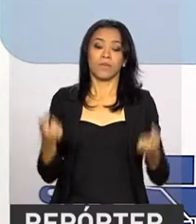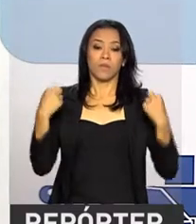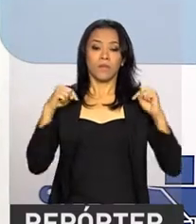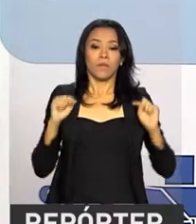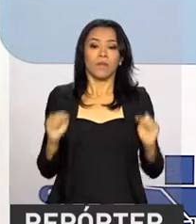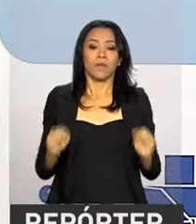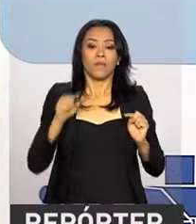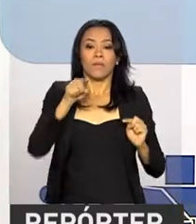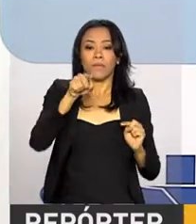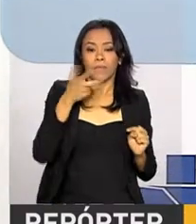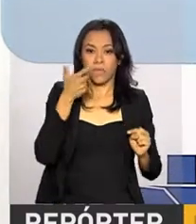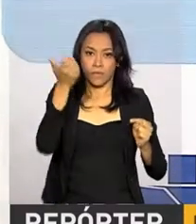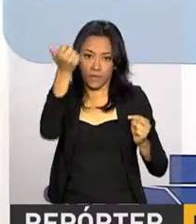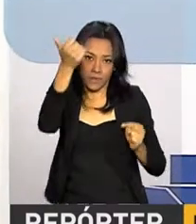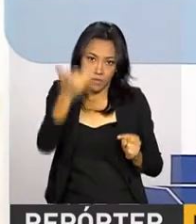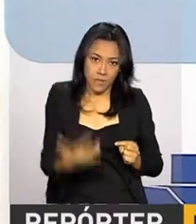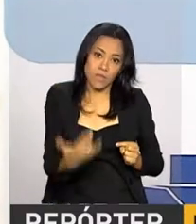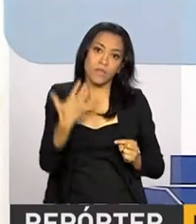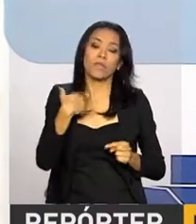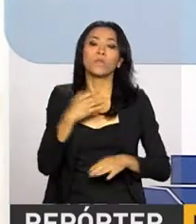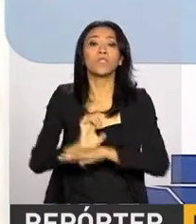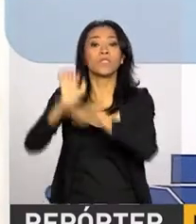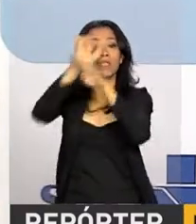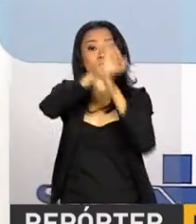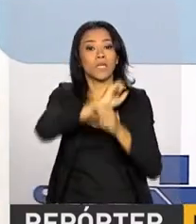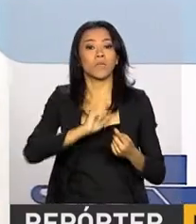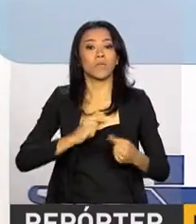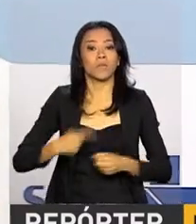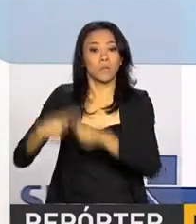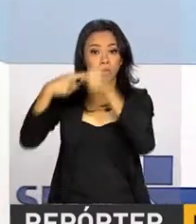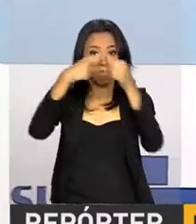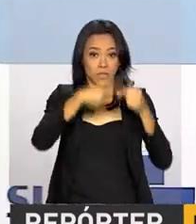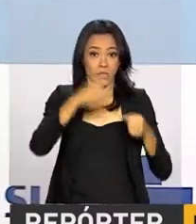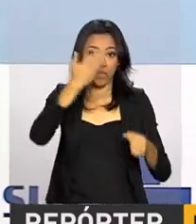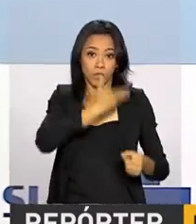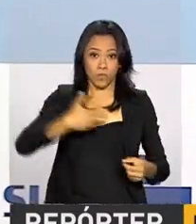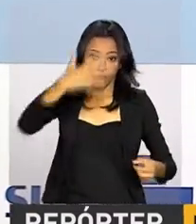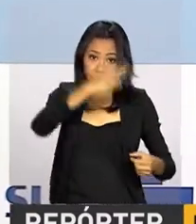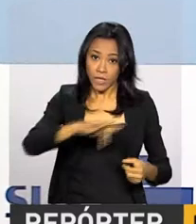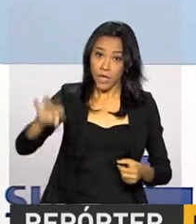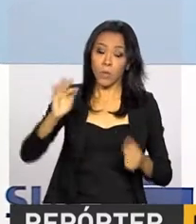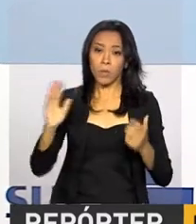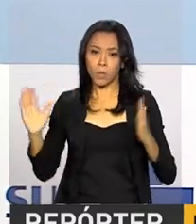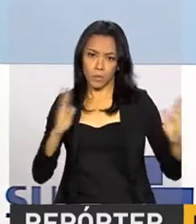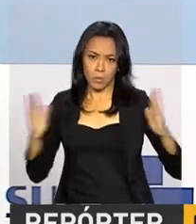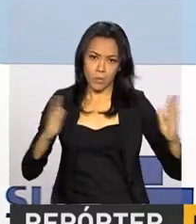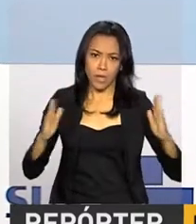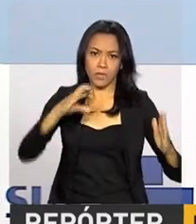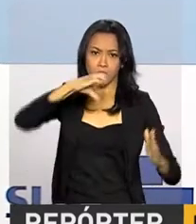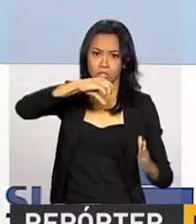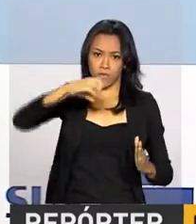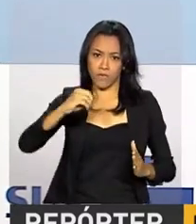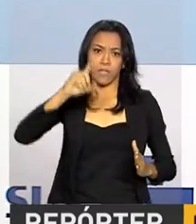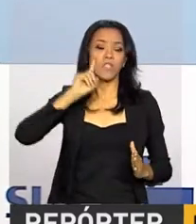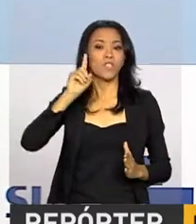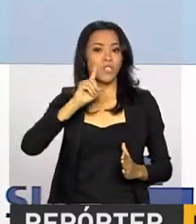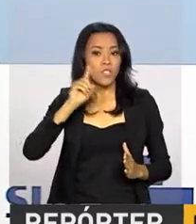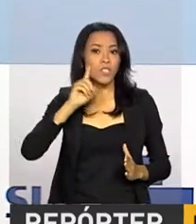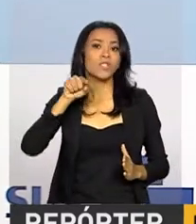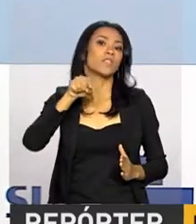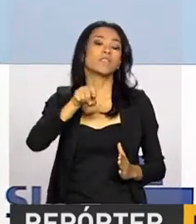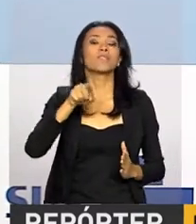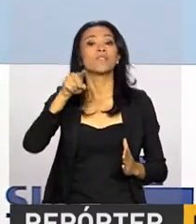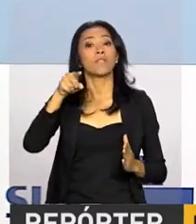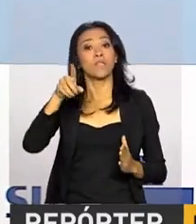visão da comissão tripartite estados municípios e união que dá prazo de 90 dias a partir da disposição desta ferramenta